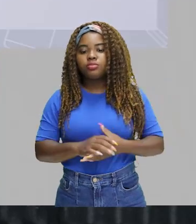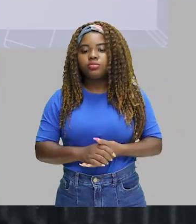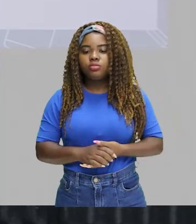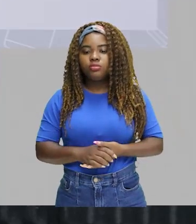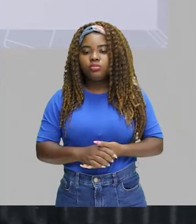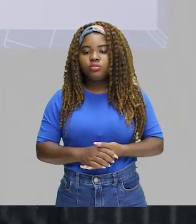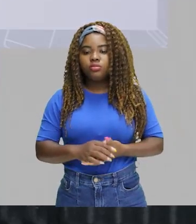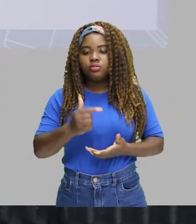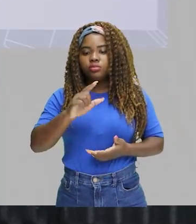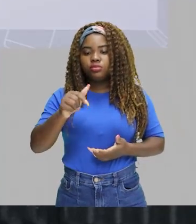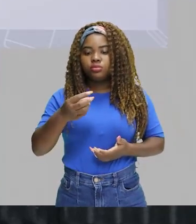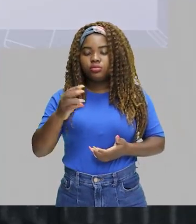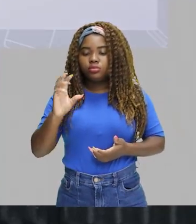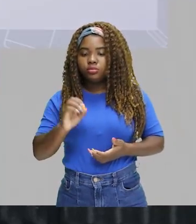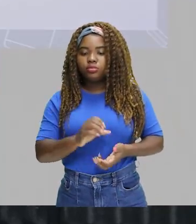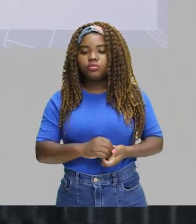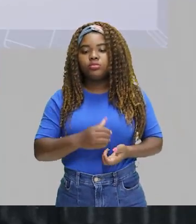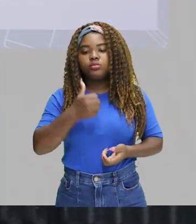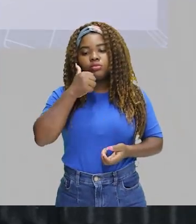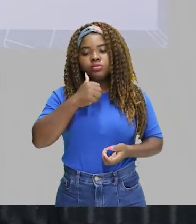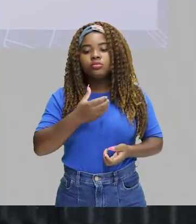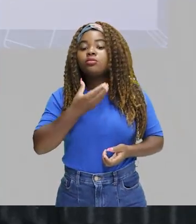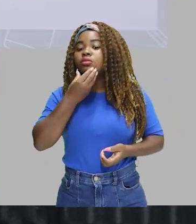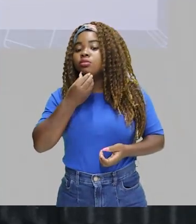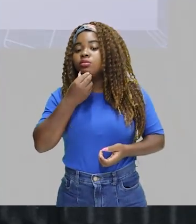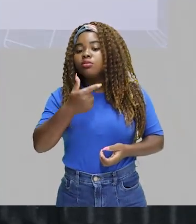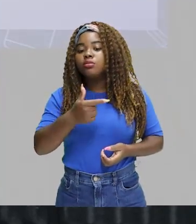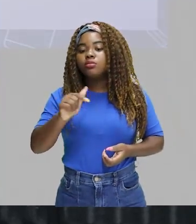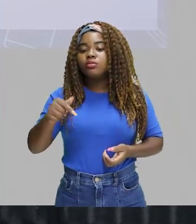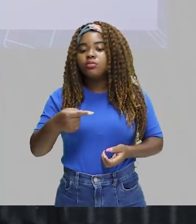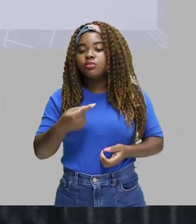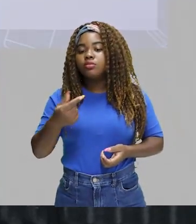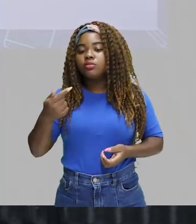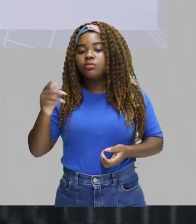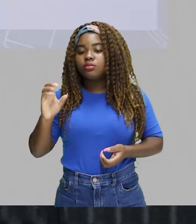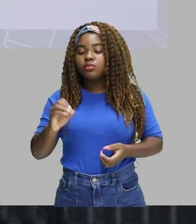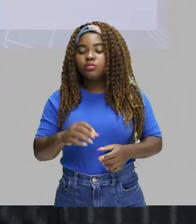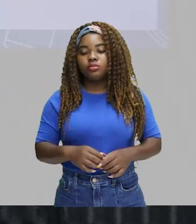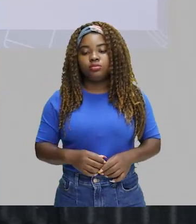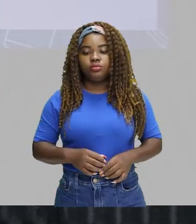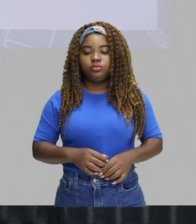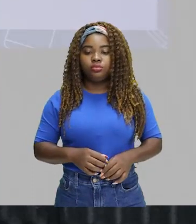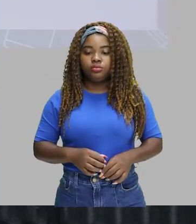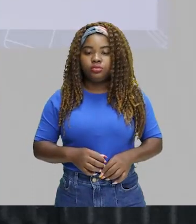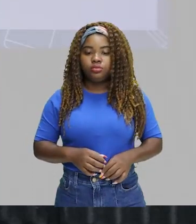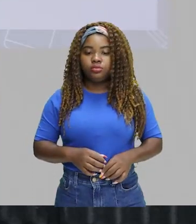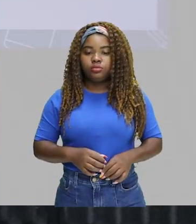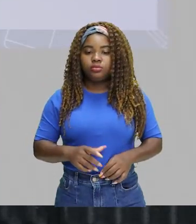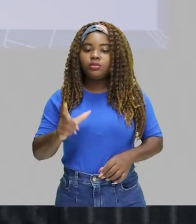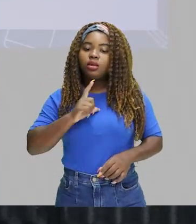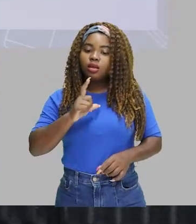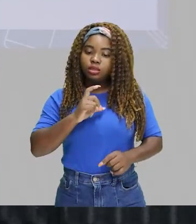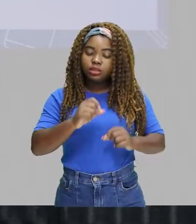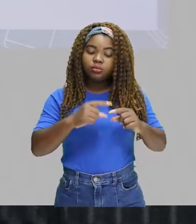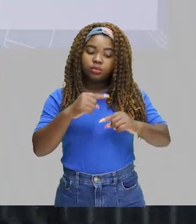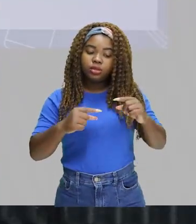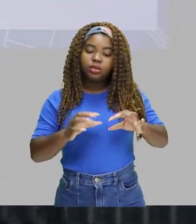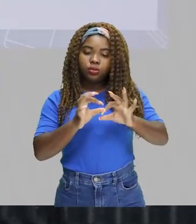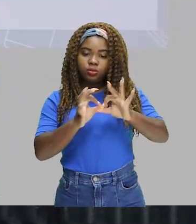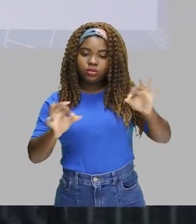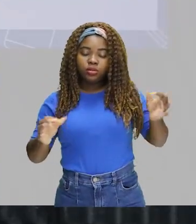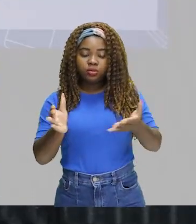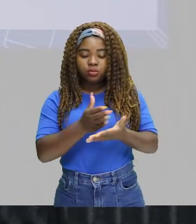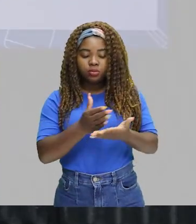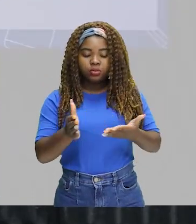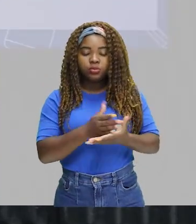feminino, 2,30 m. Do masculino, 2,70 m. Aí nós temos algumas partes